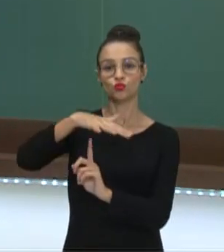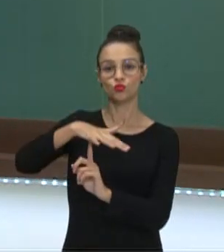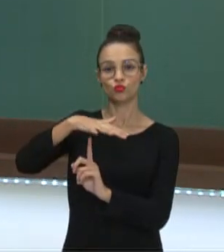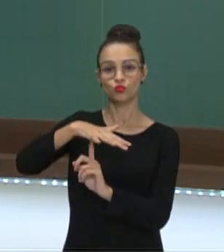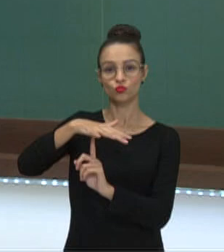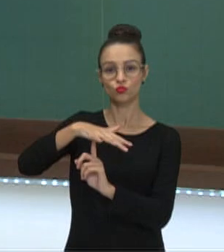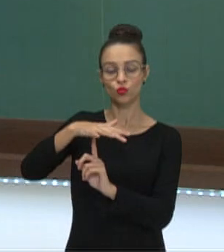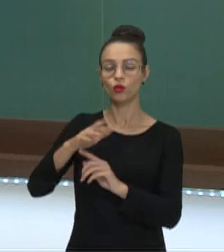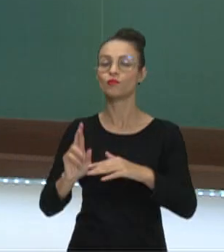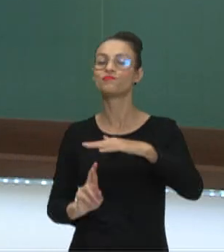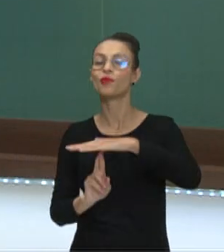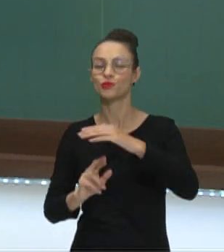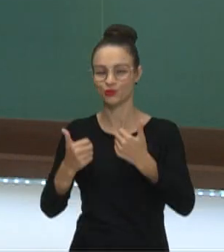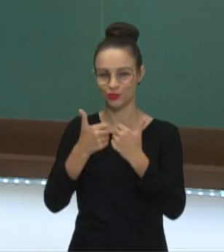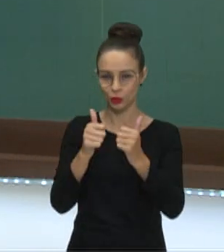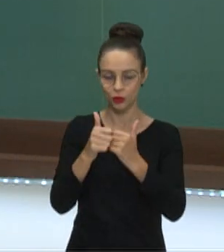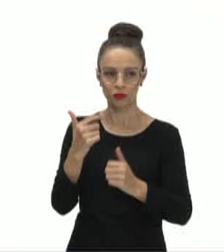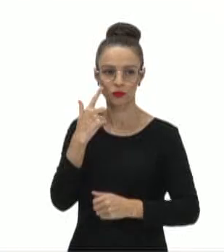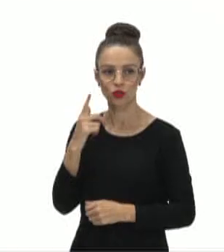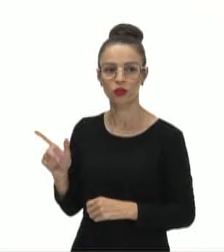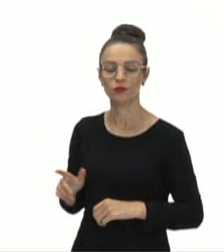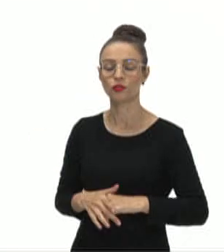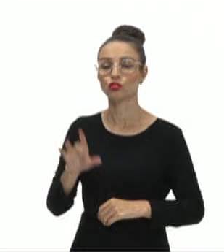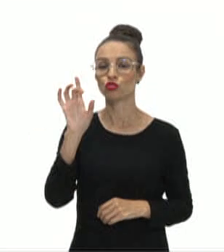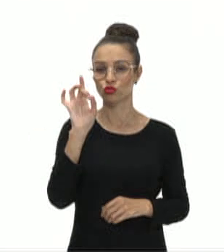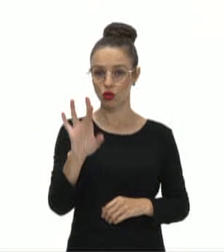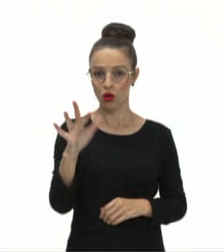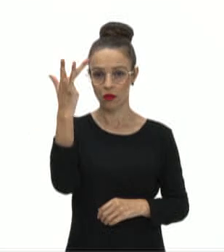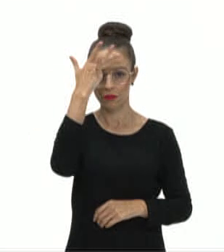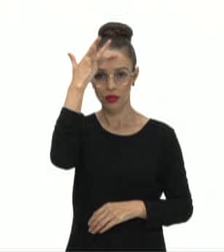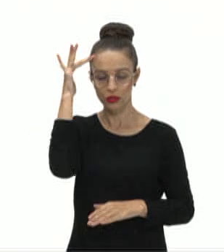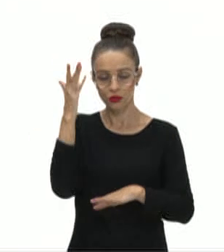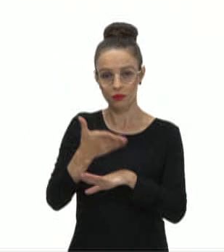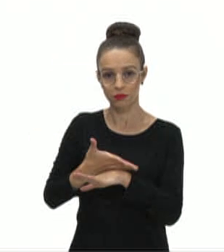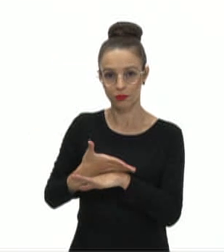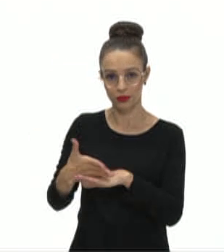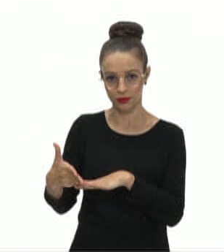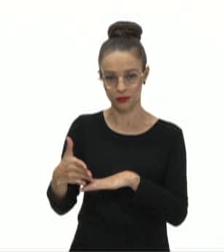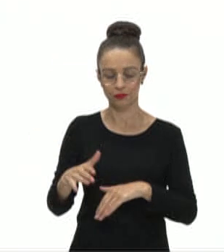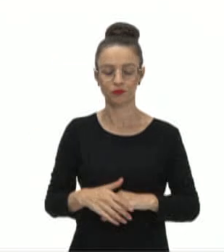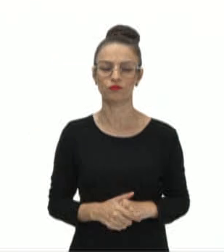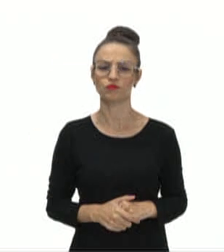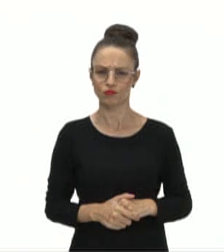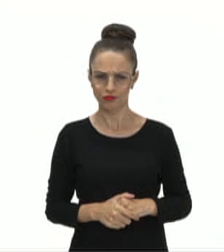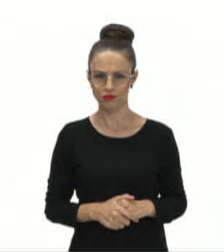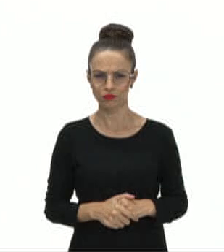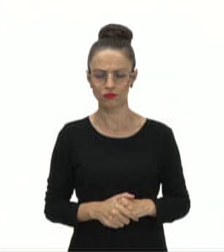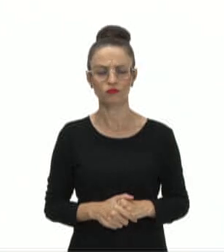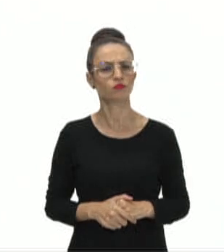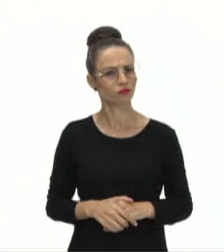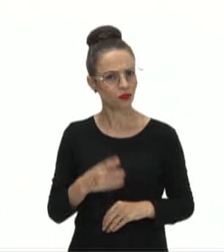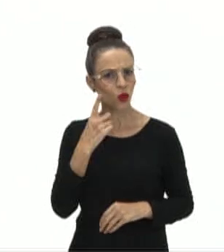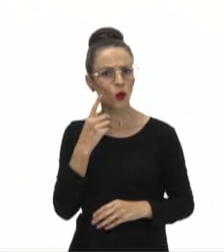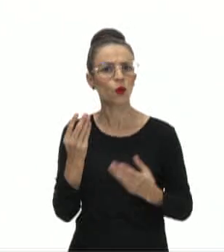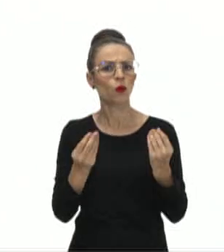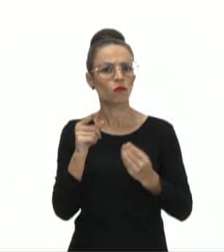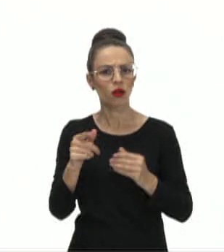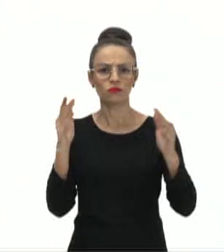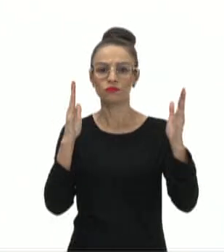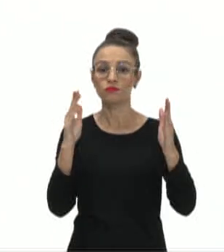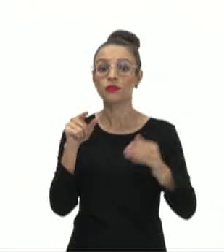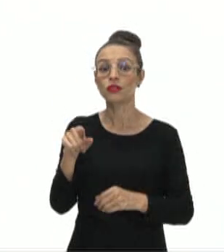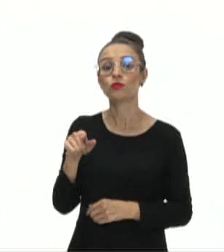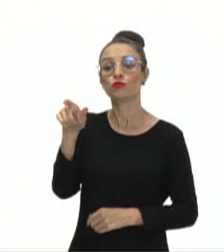bus stop, e diz apenas para brancos. Então olha como era nessa época de